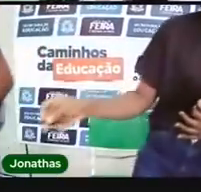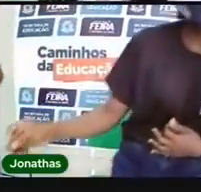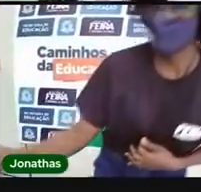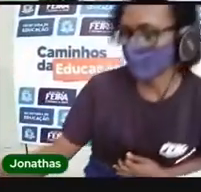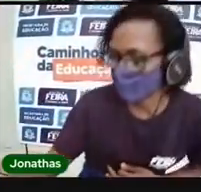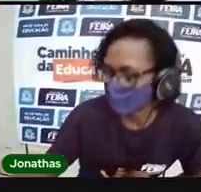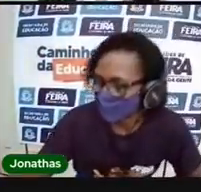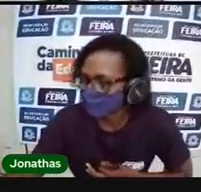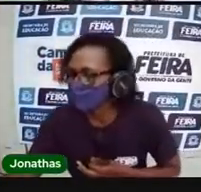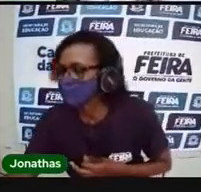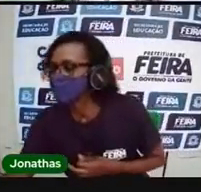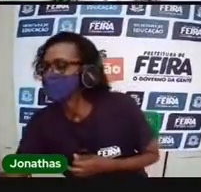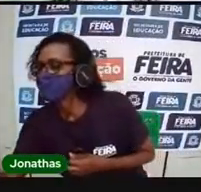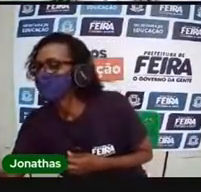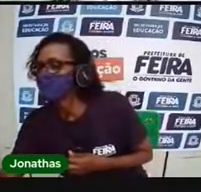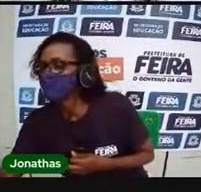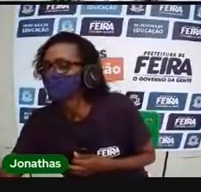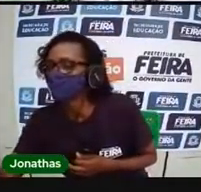Olha só.